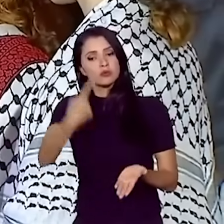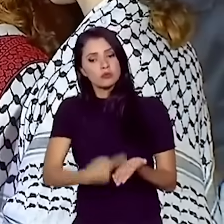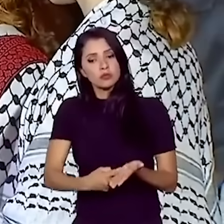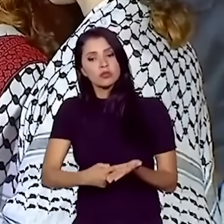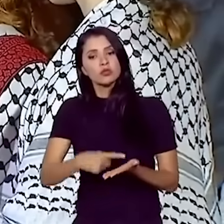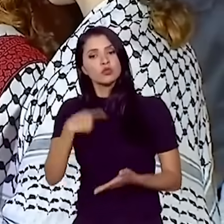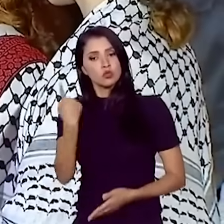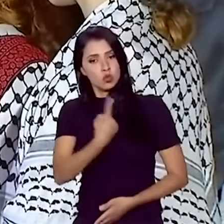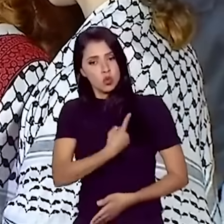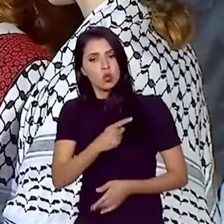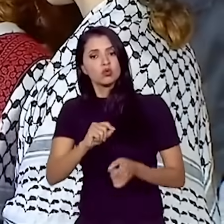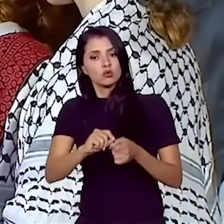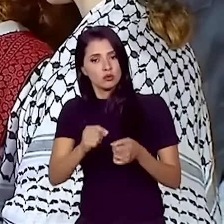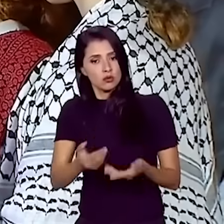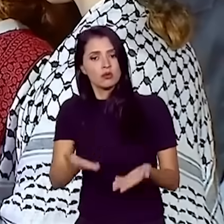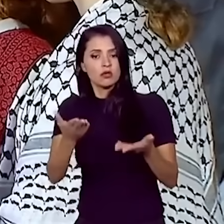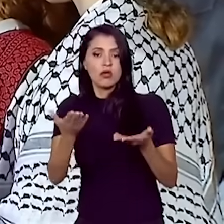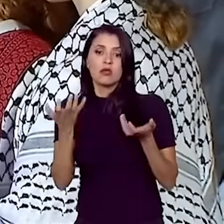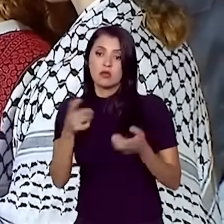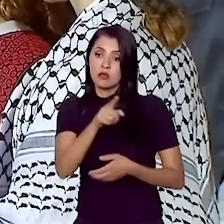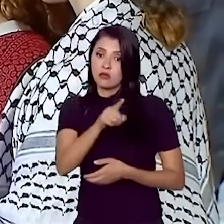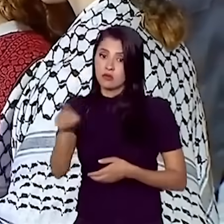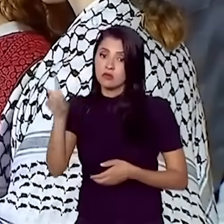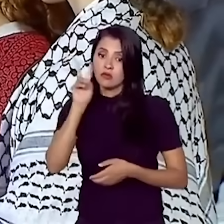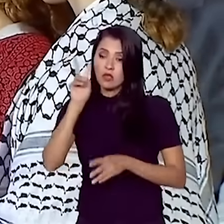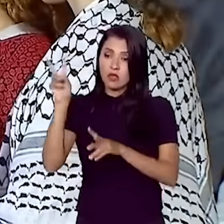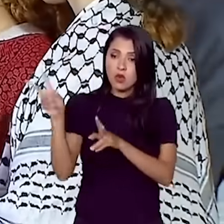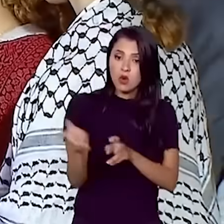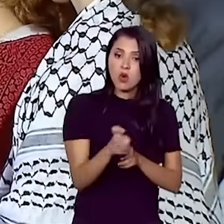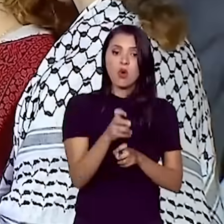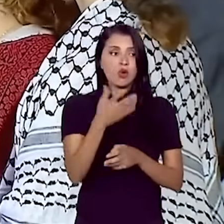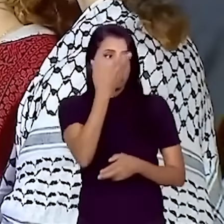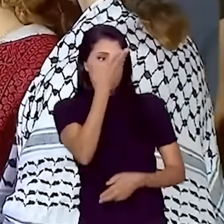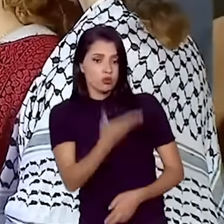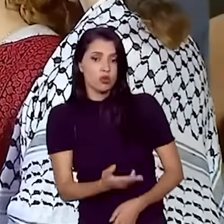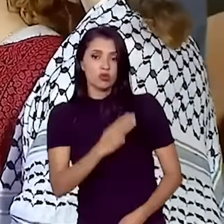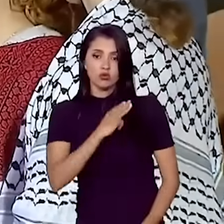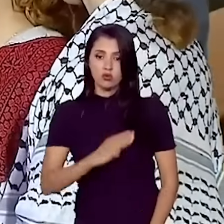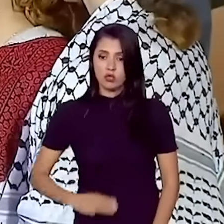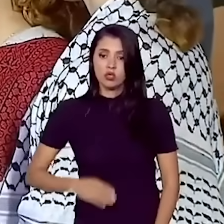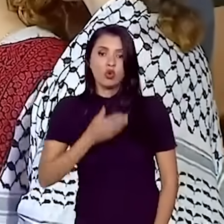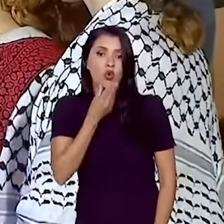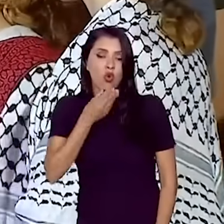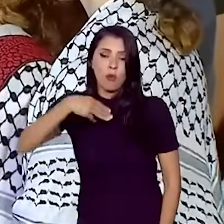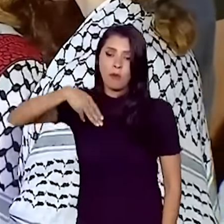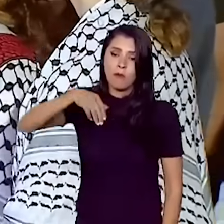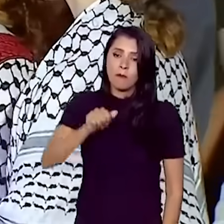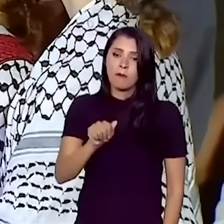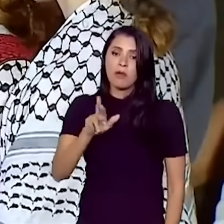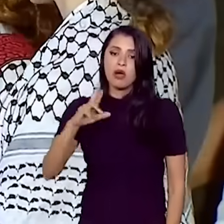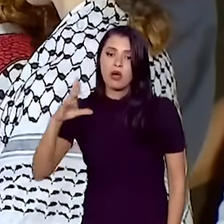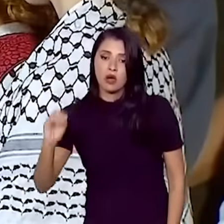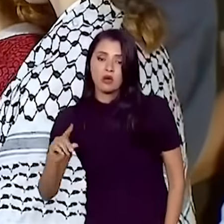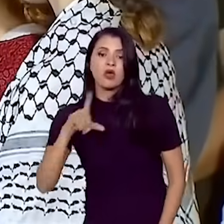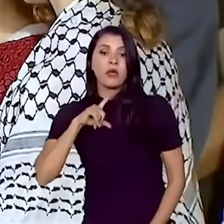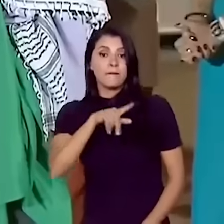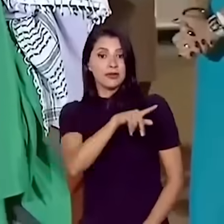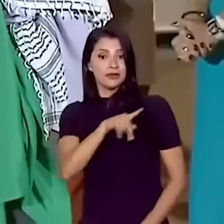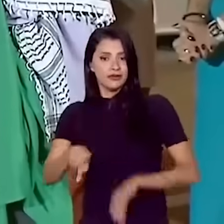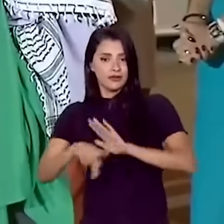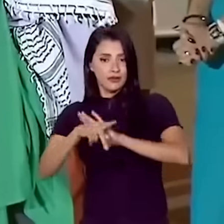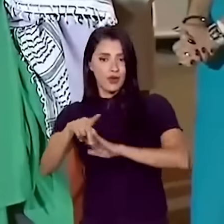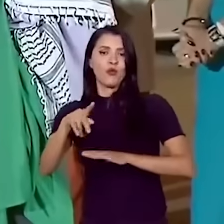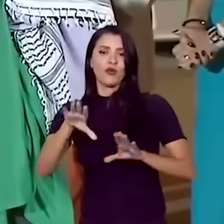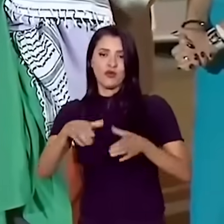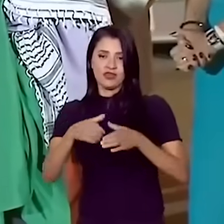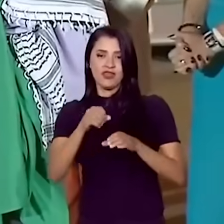nós fizemos. Eu queria até que vocês olhassem o nosso ministro Mauro, que foi presidente do Conselho da ONU.